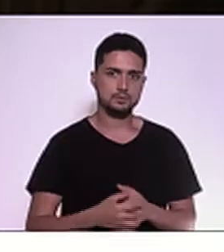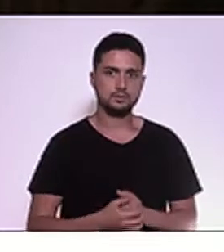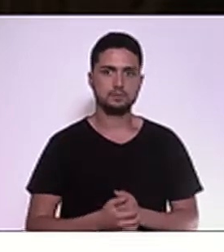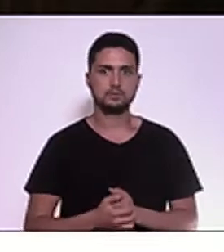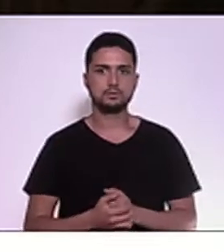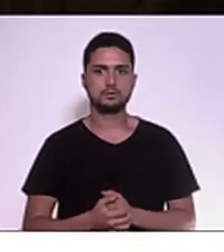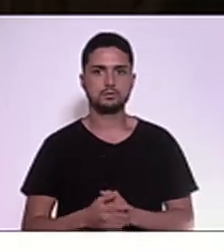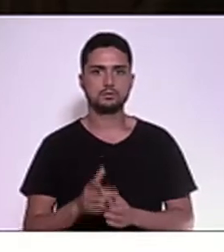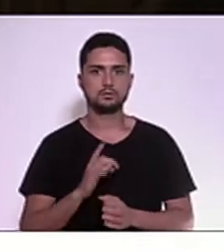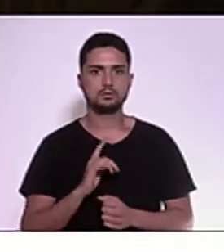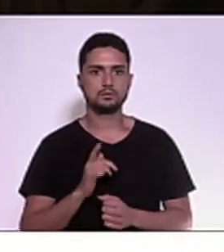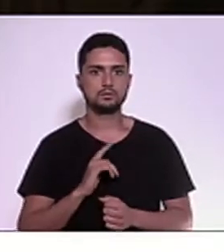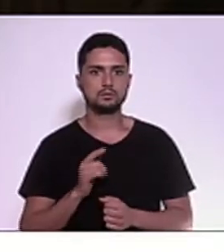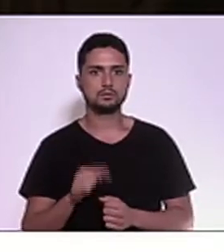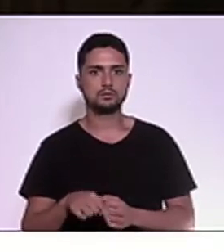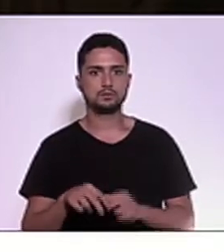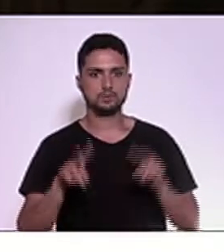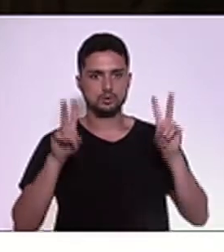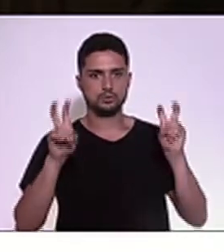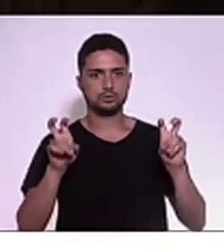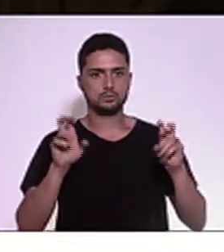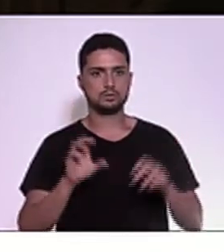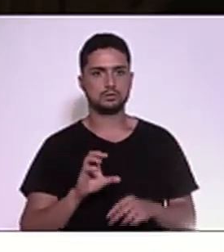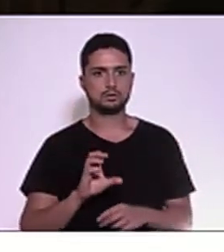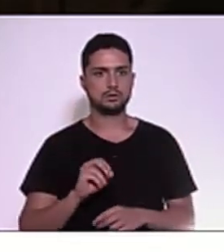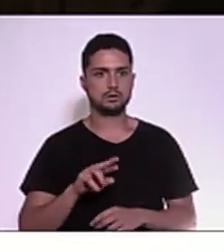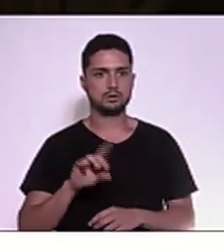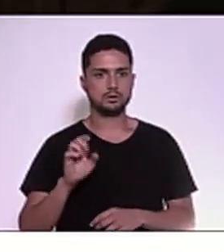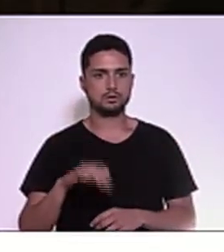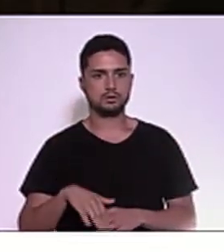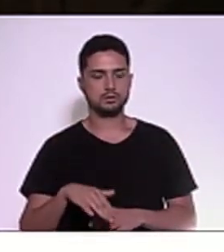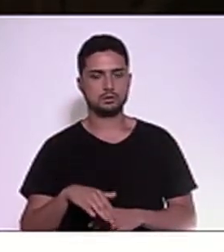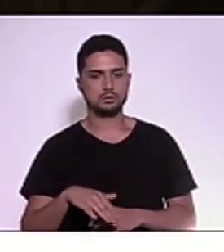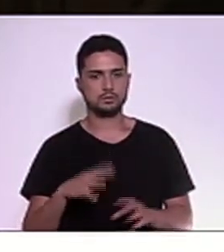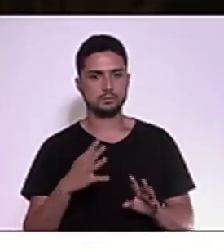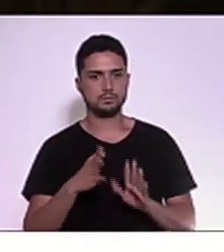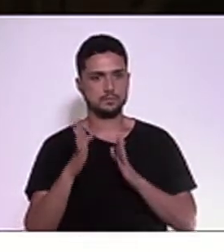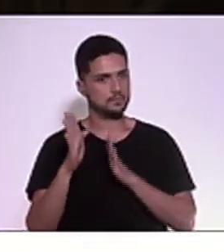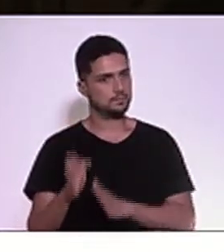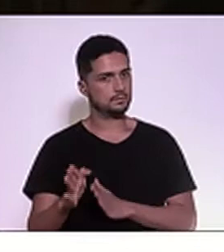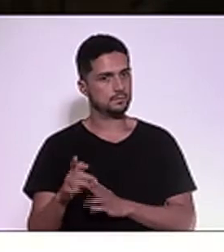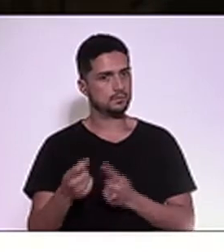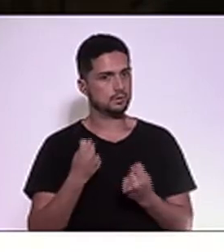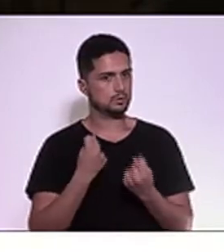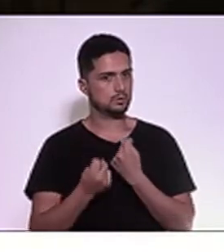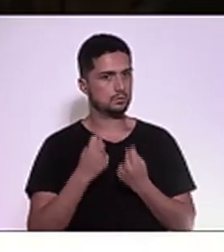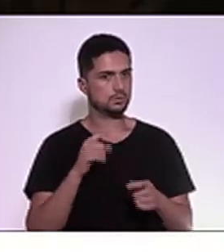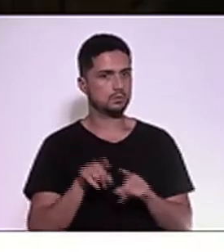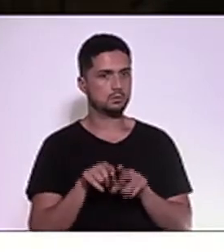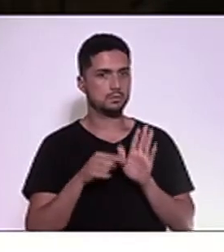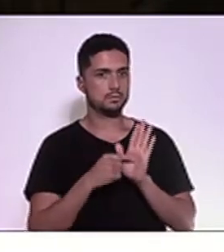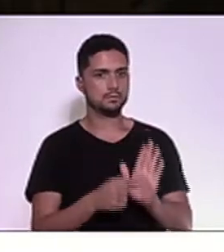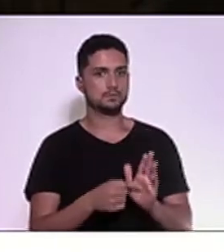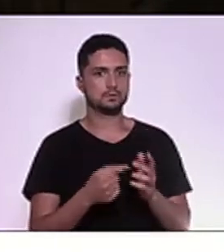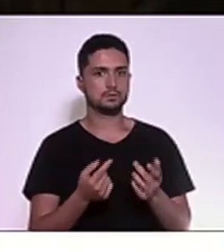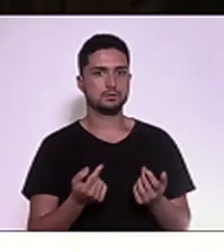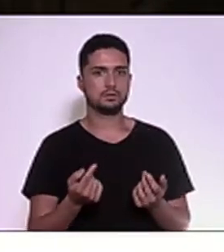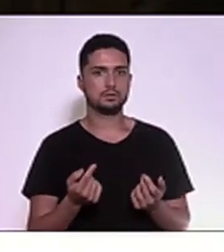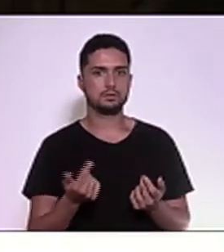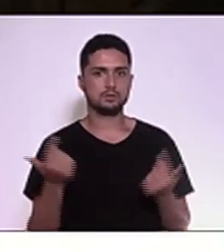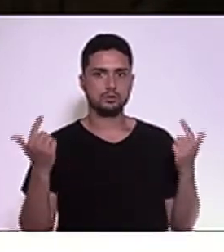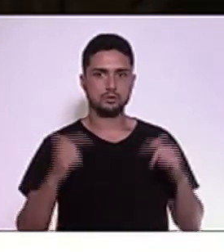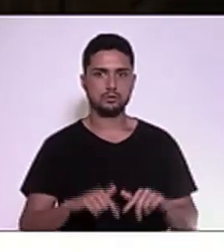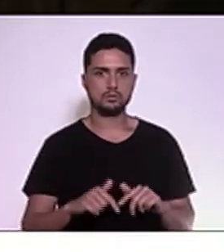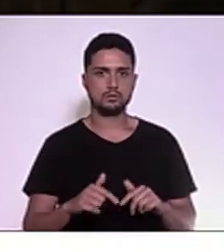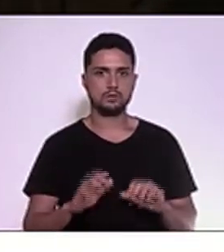no capítulo relacionado à ordem econômica, reaparece o princípio relacionado à